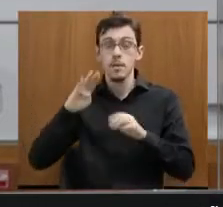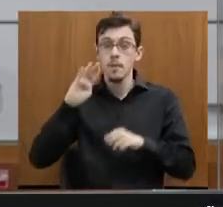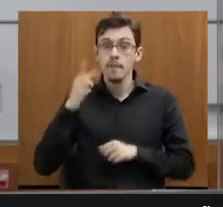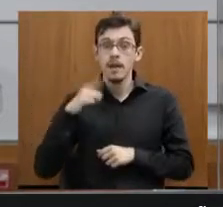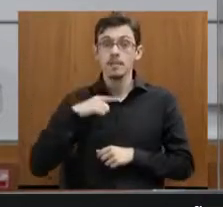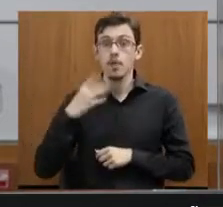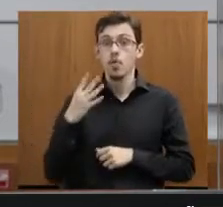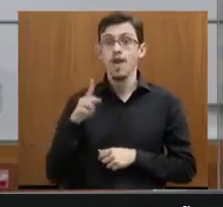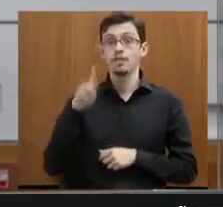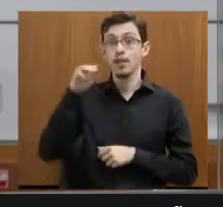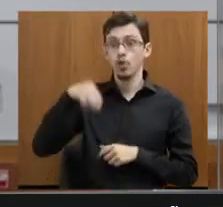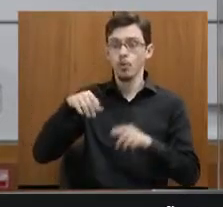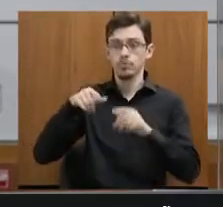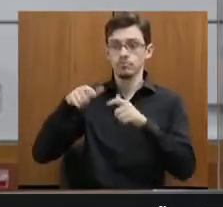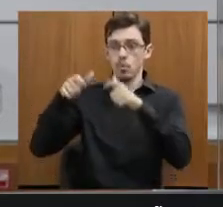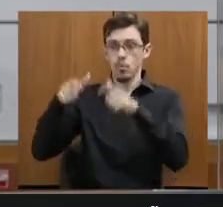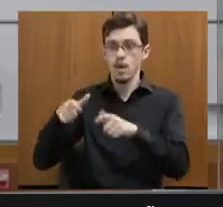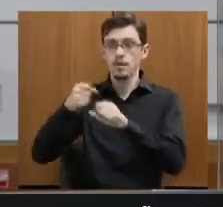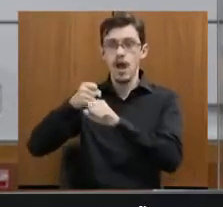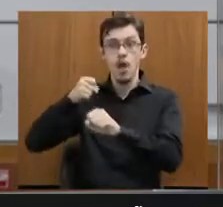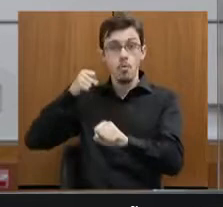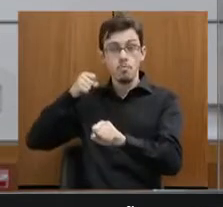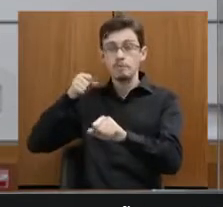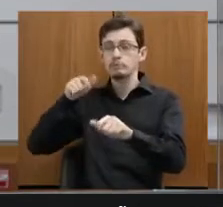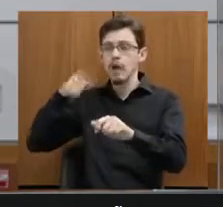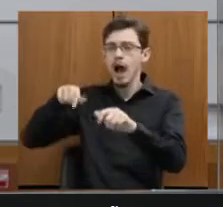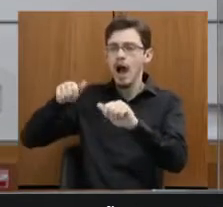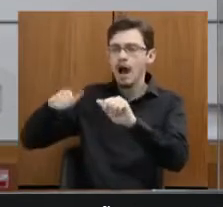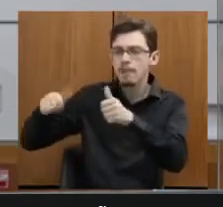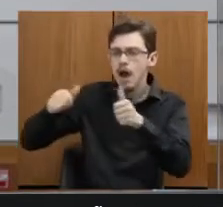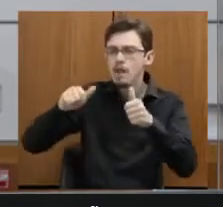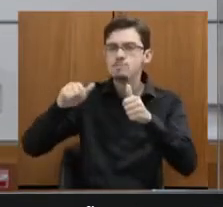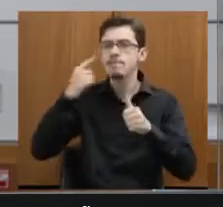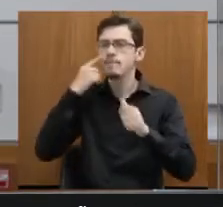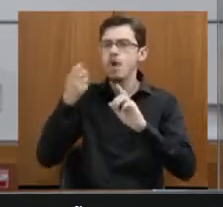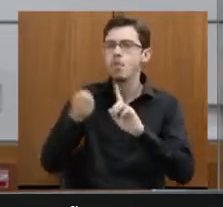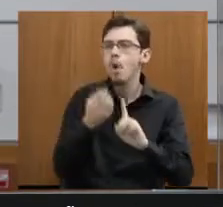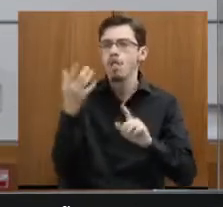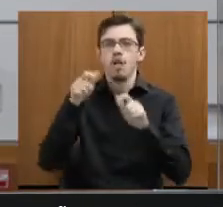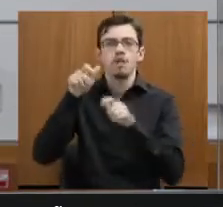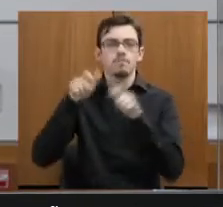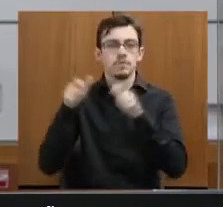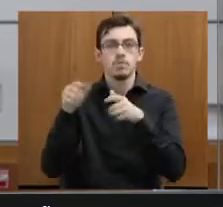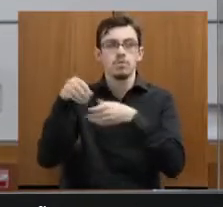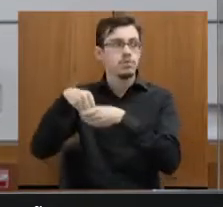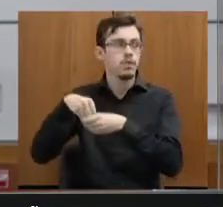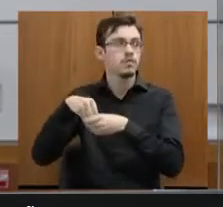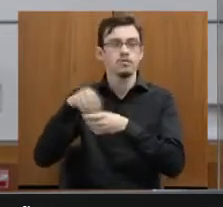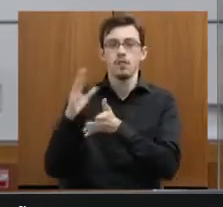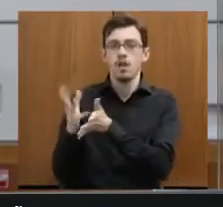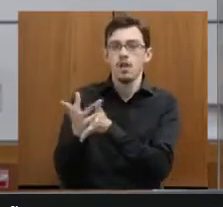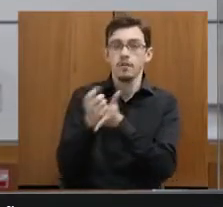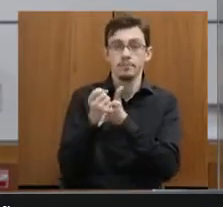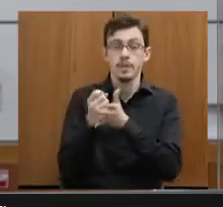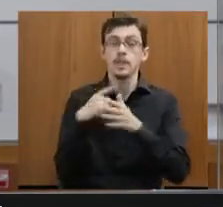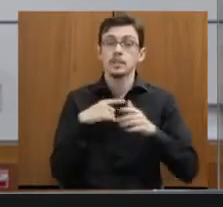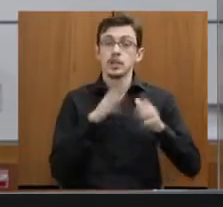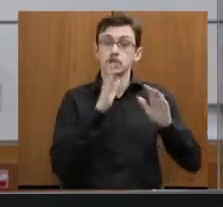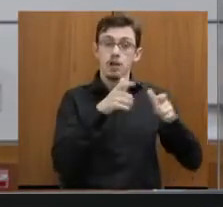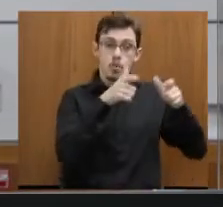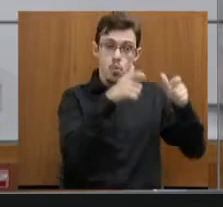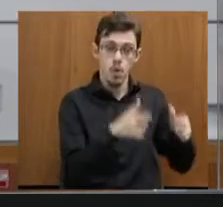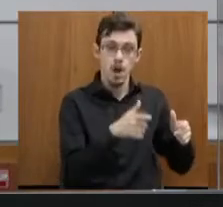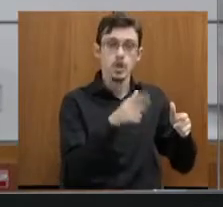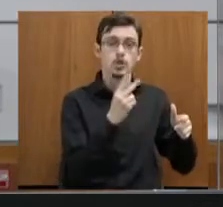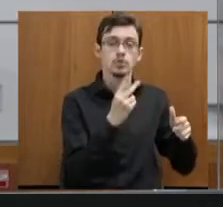mais um um processo de reconhecimento né como bem diz a professora josimeire né dois dedos já estão aqui